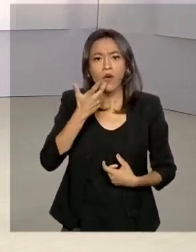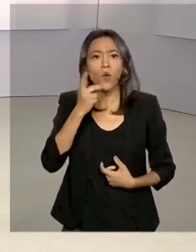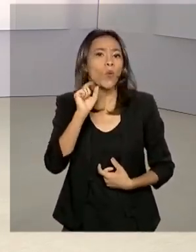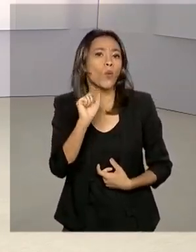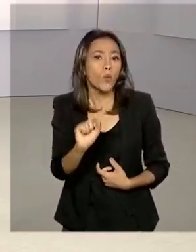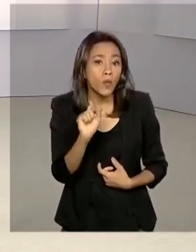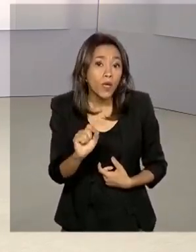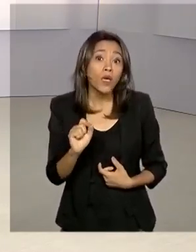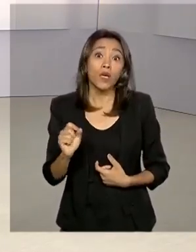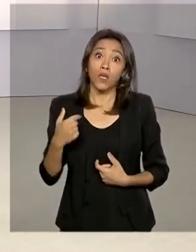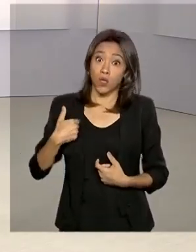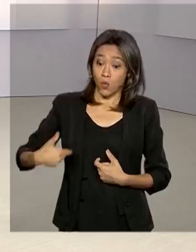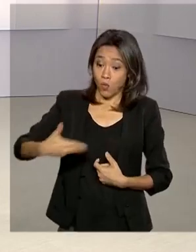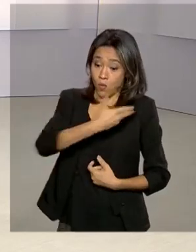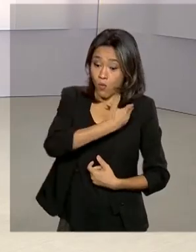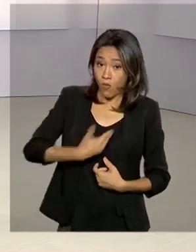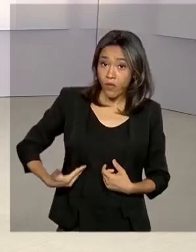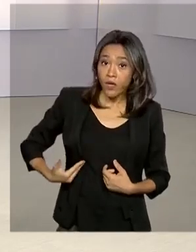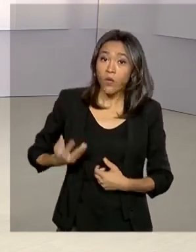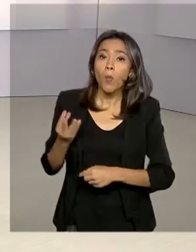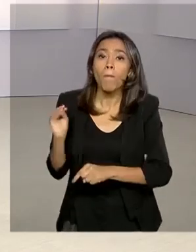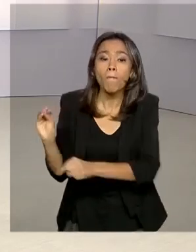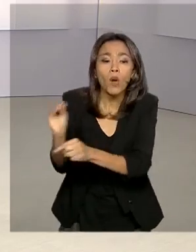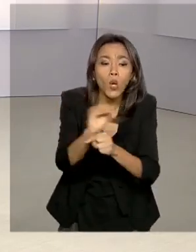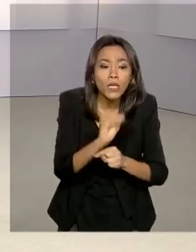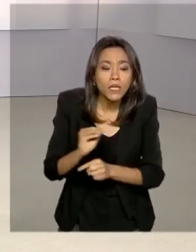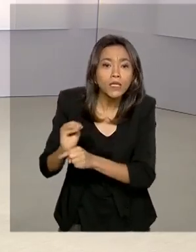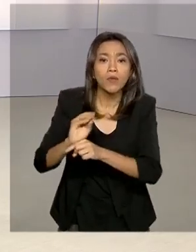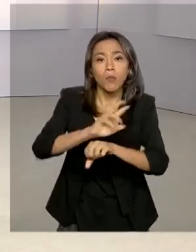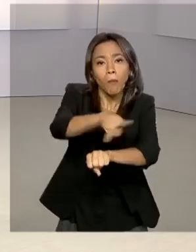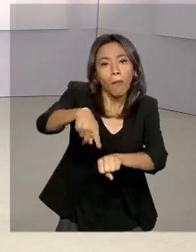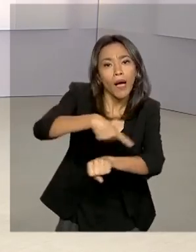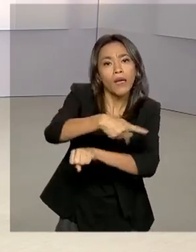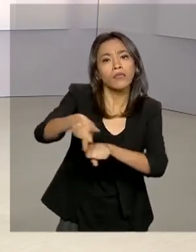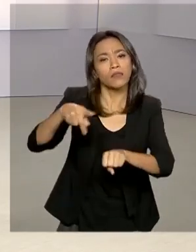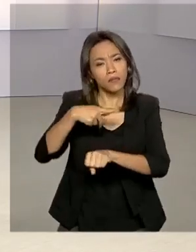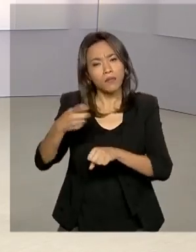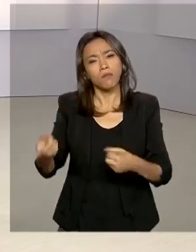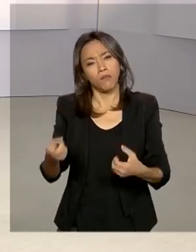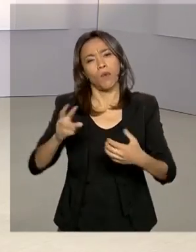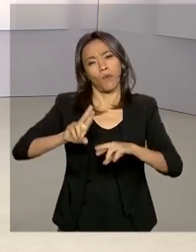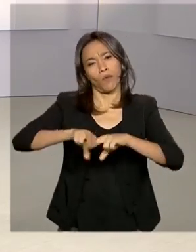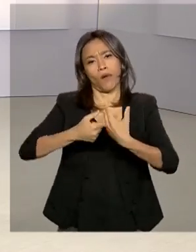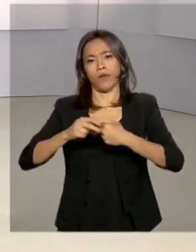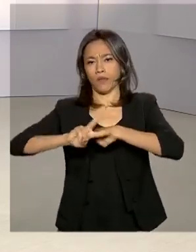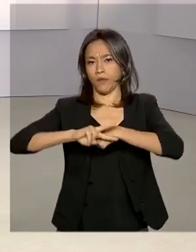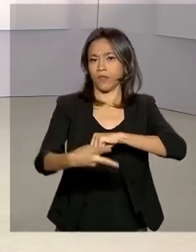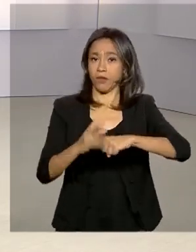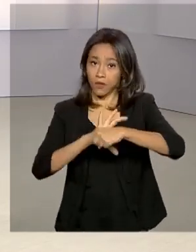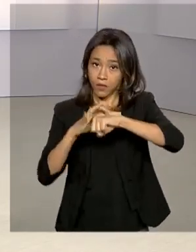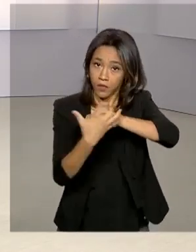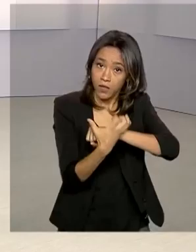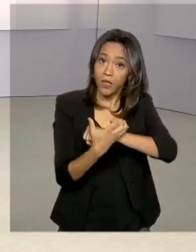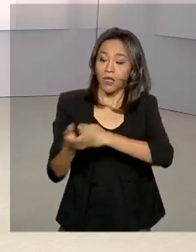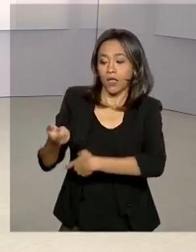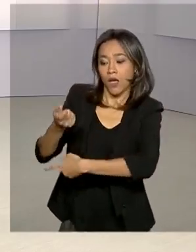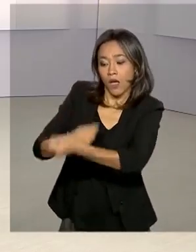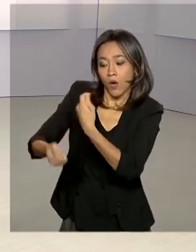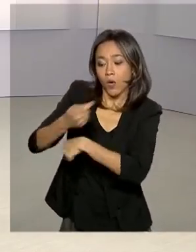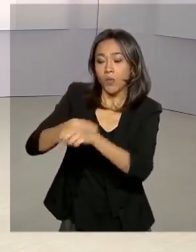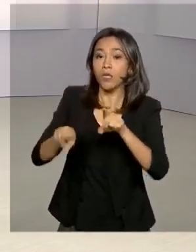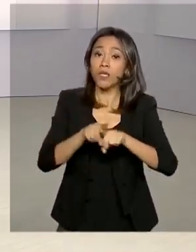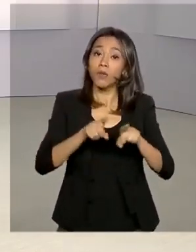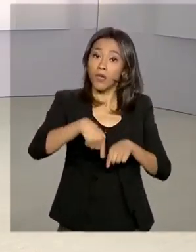uma camada de proteção social para o país enfrentar os efeitos do coronavírus na economia e no emprego dos